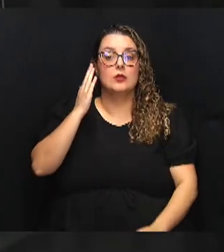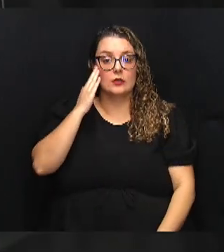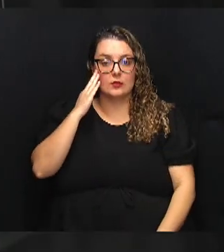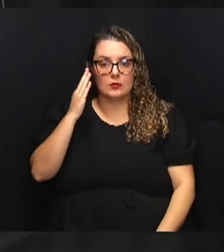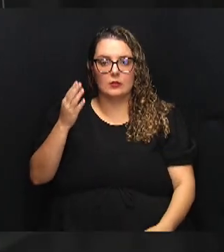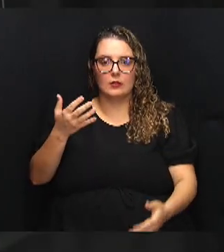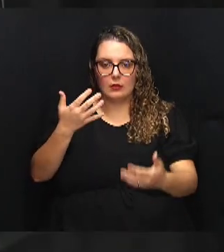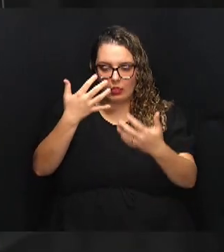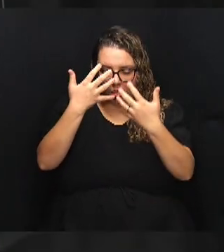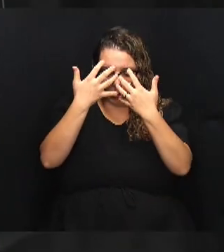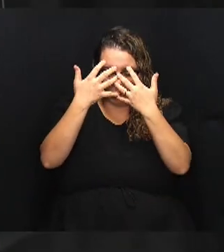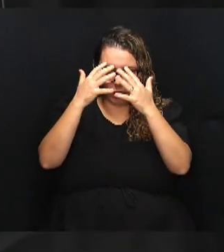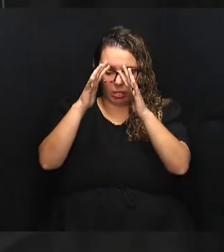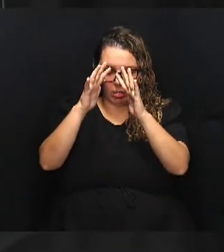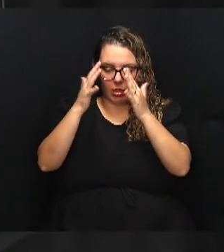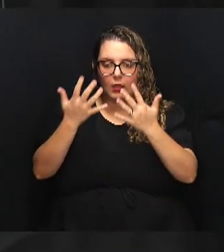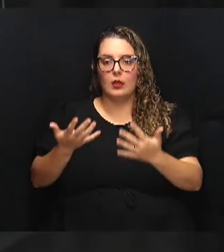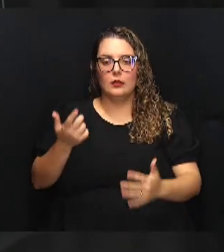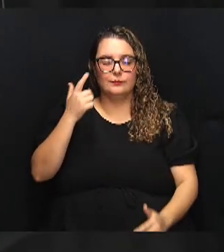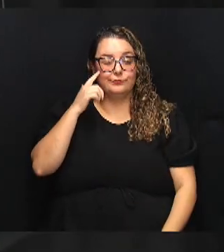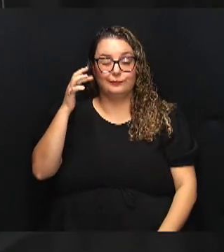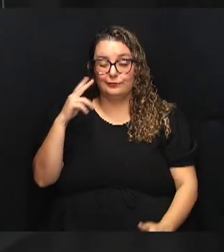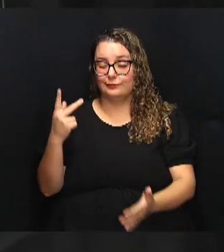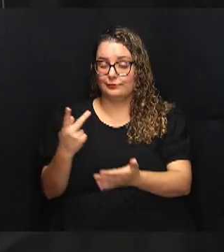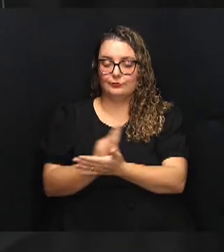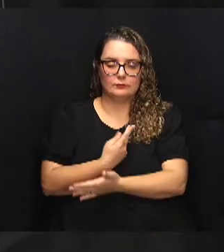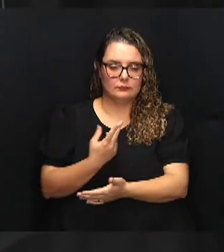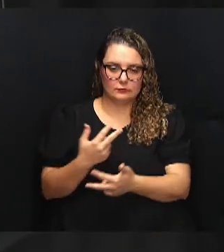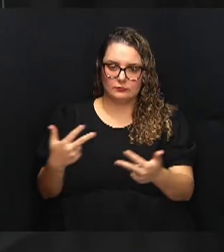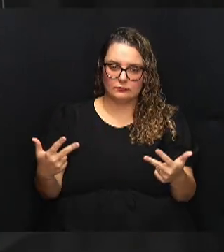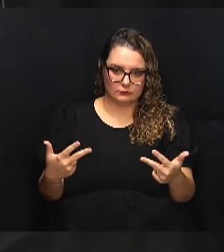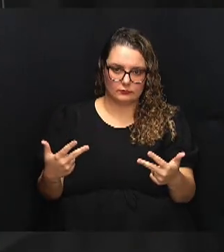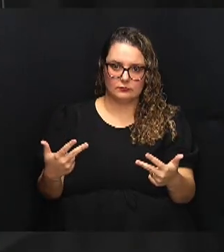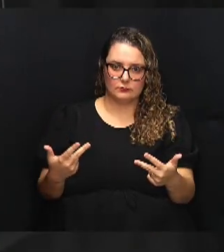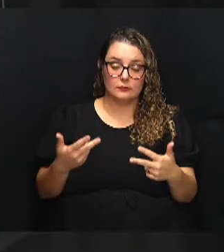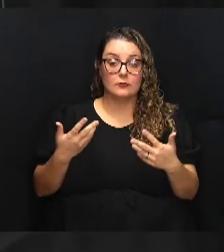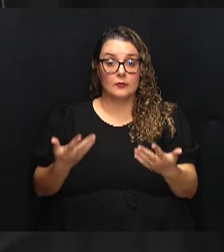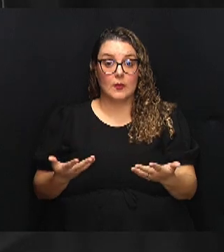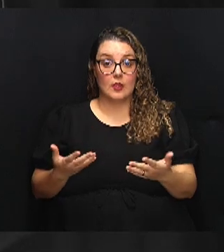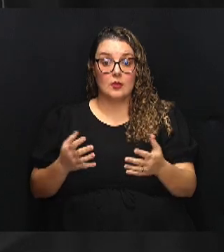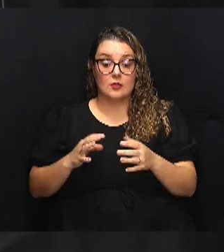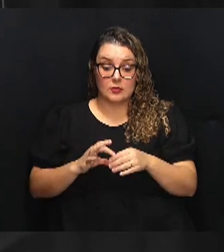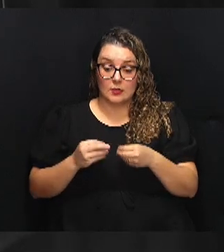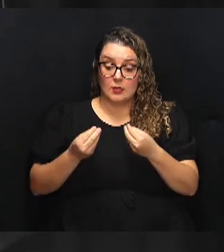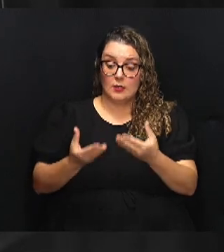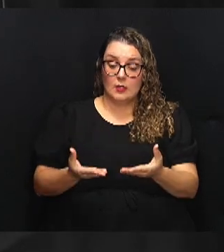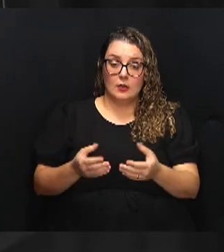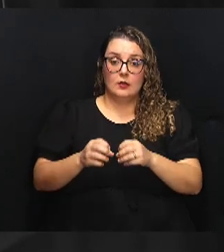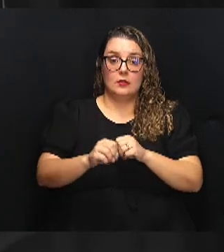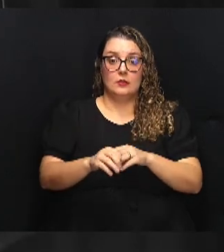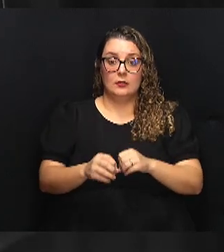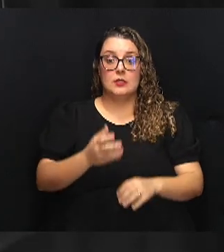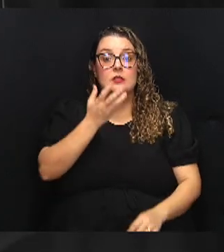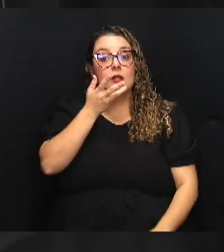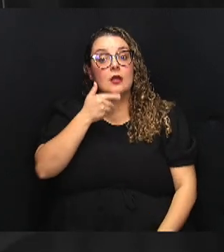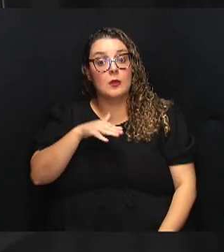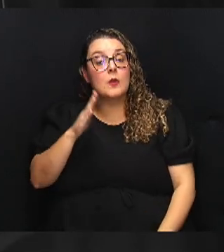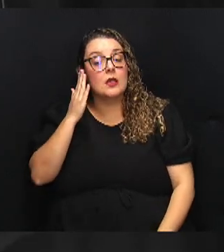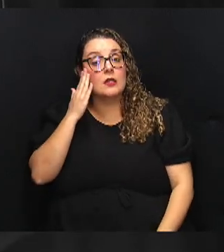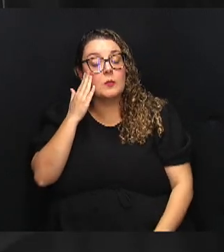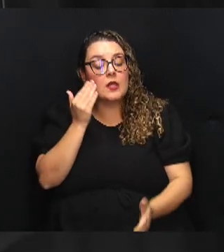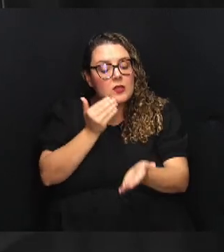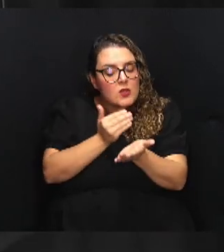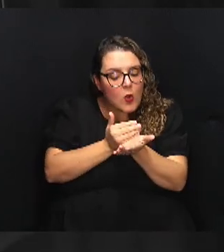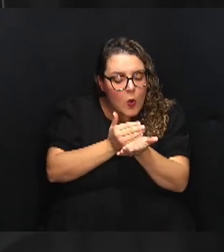vazia acaba pensando em coisa errada. Então, se a gente ocupa, se a gente dá aquela educação, se a criança sabe, desde o começo,